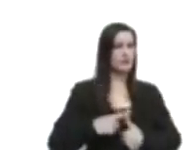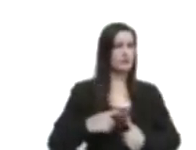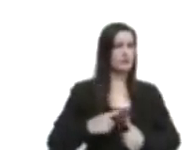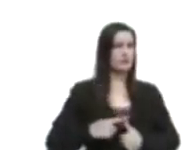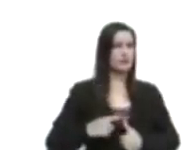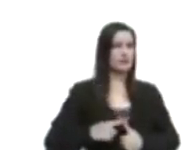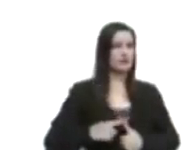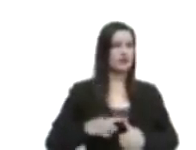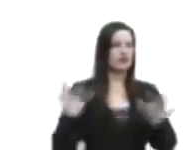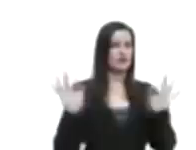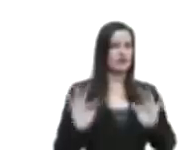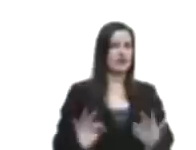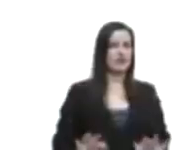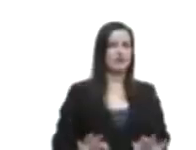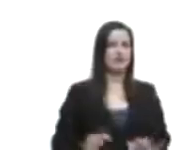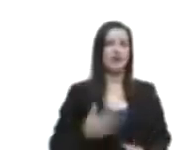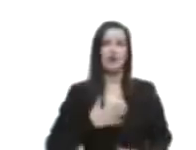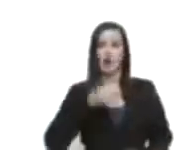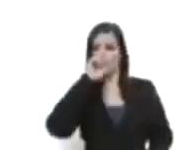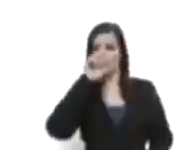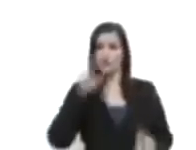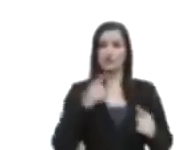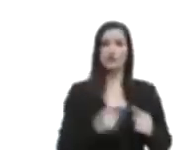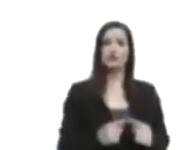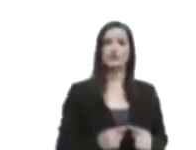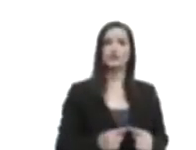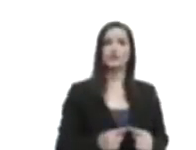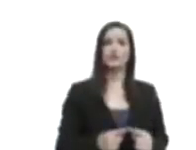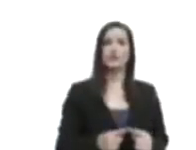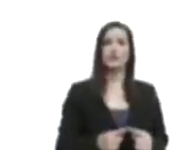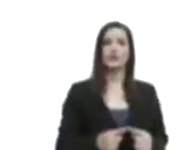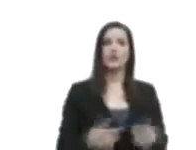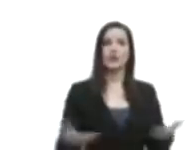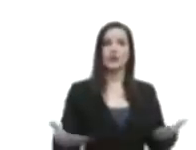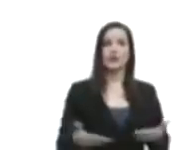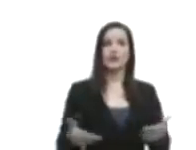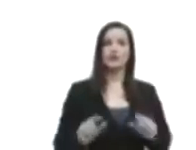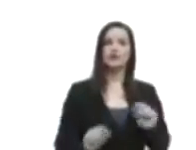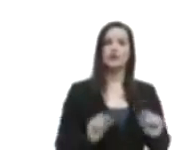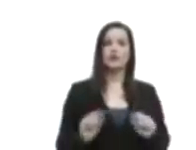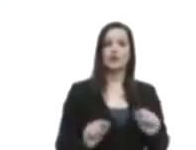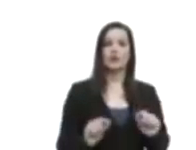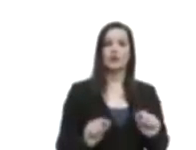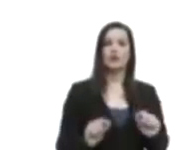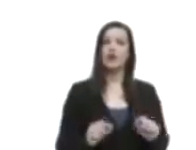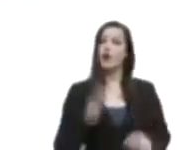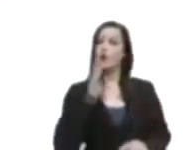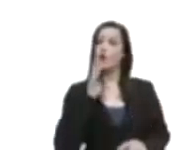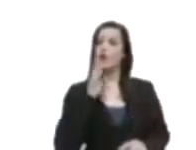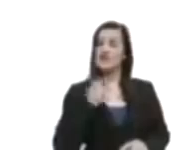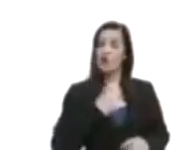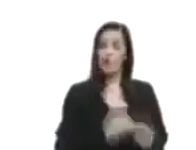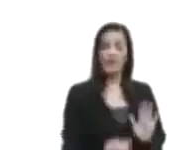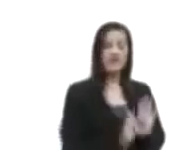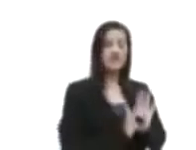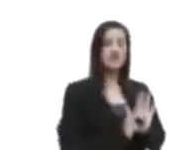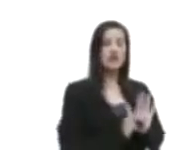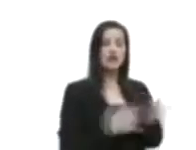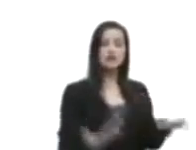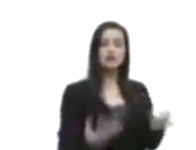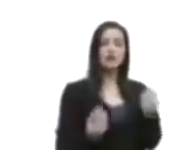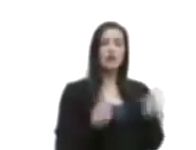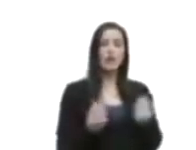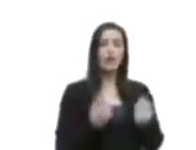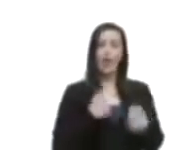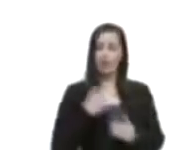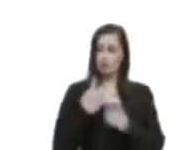Como eu disse, o meu objetivo aqui é, como esse título, minha identidade como discípulo de Cristo. Nós vamos ver